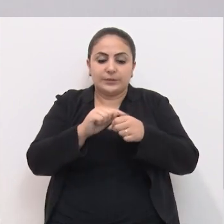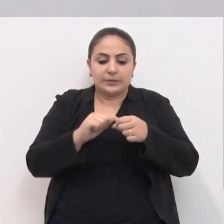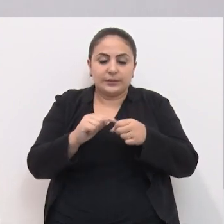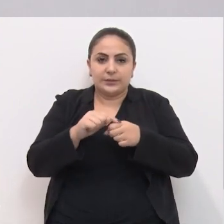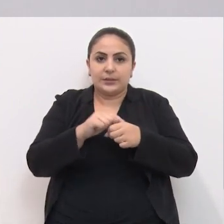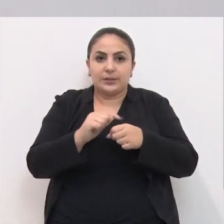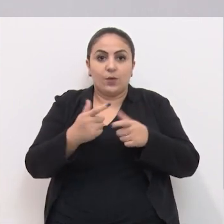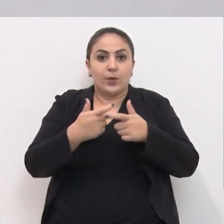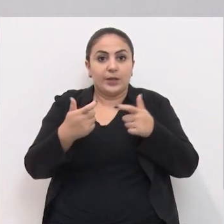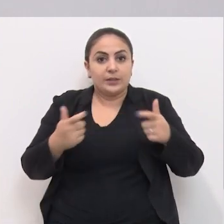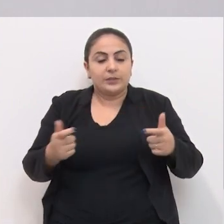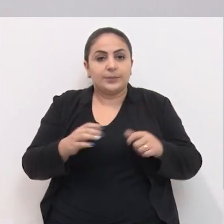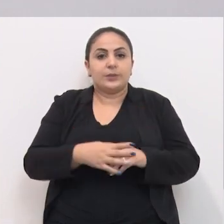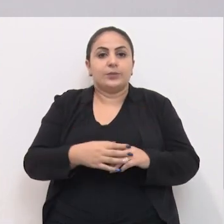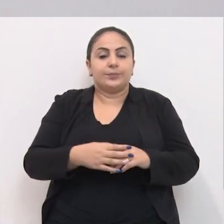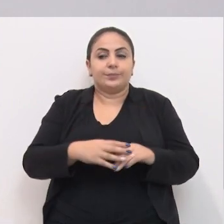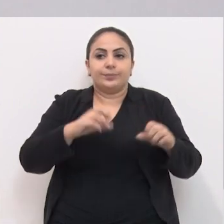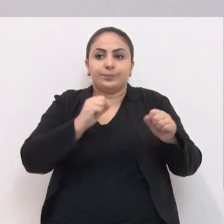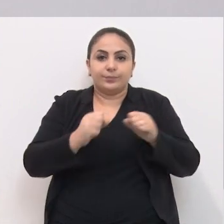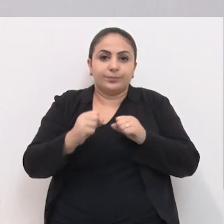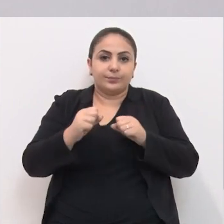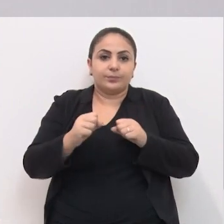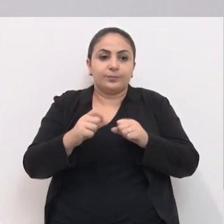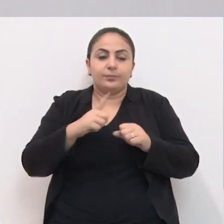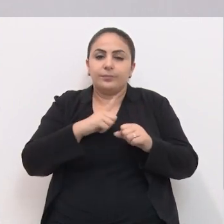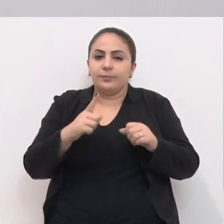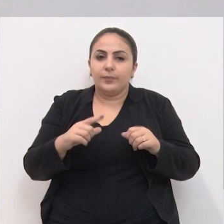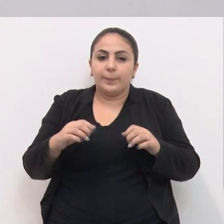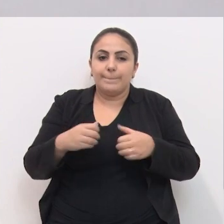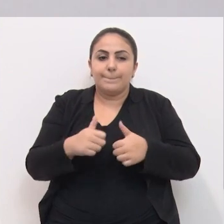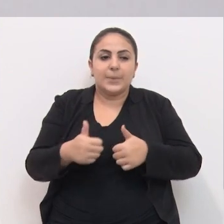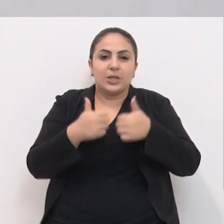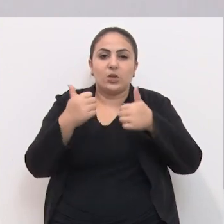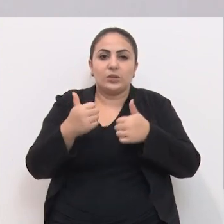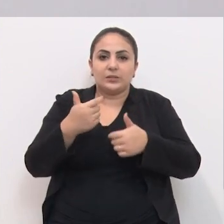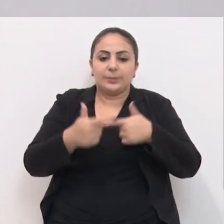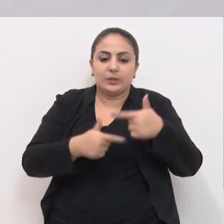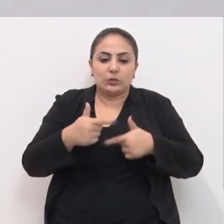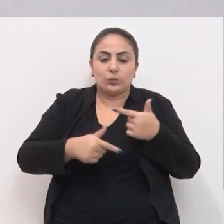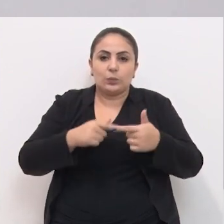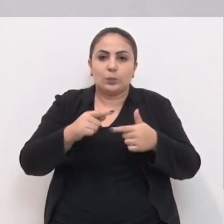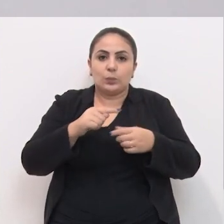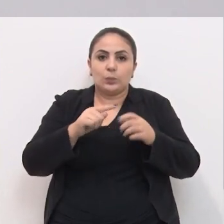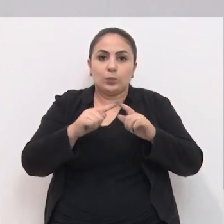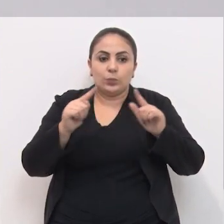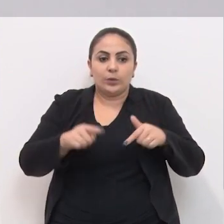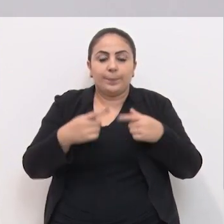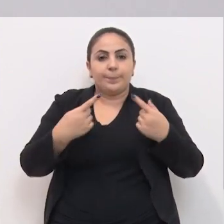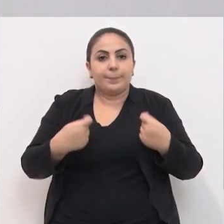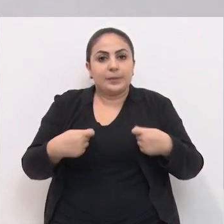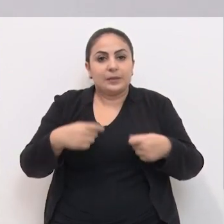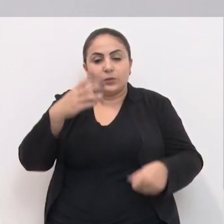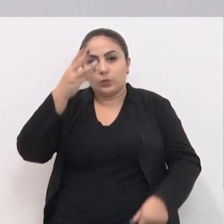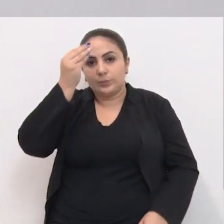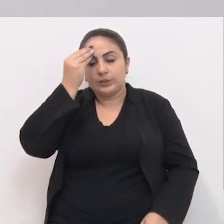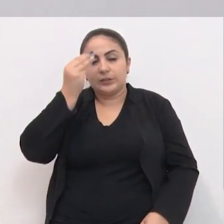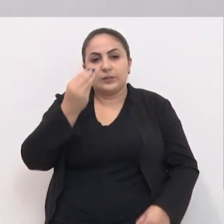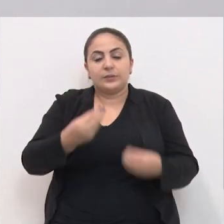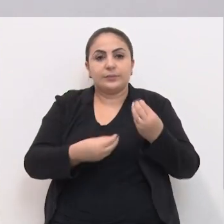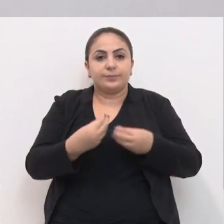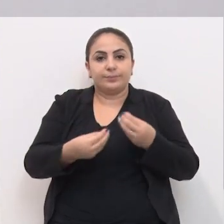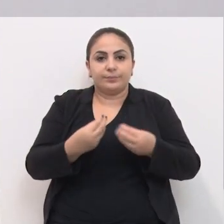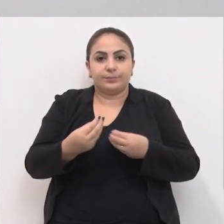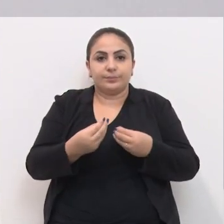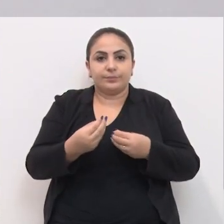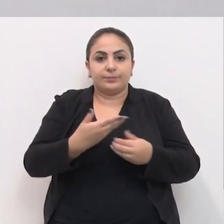tem que pensar em apenas casos isolados, nós temos que pensar num todo. Cada carnê que está